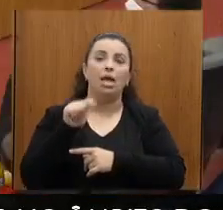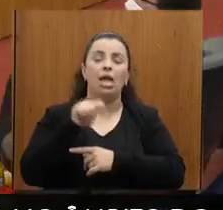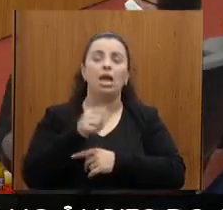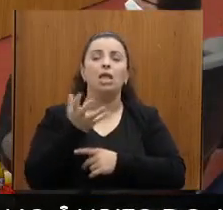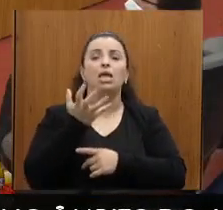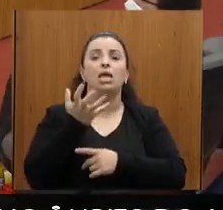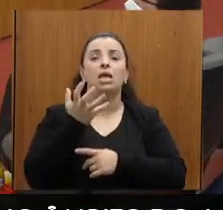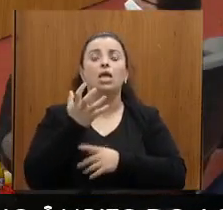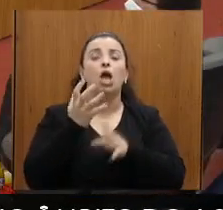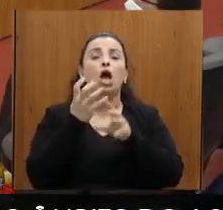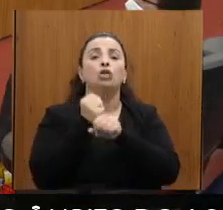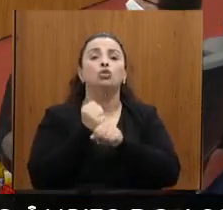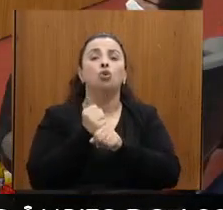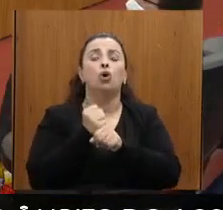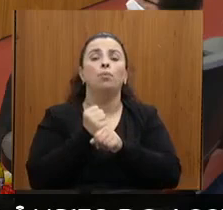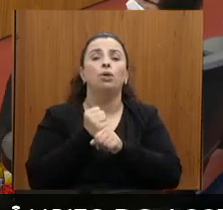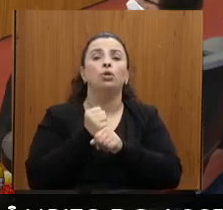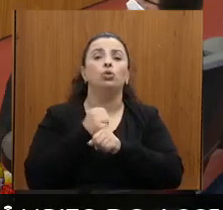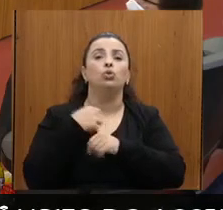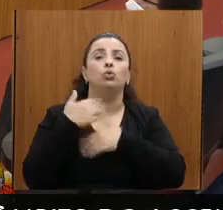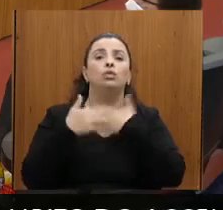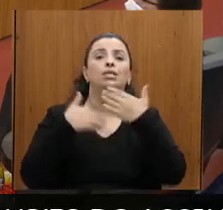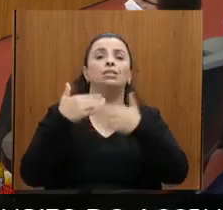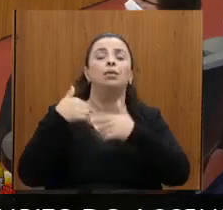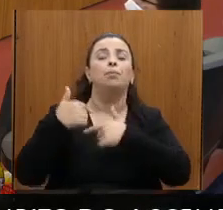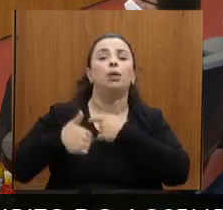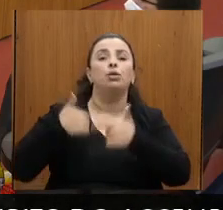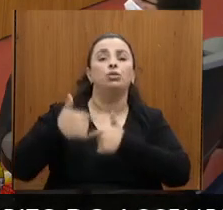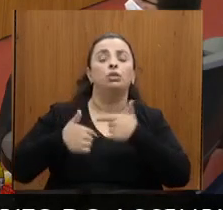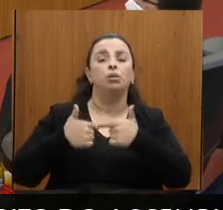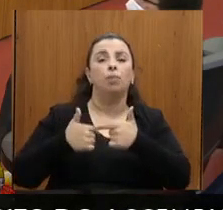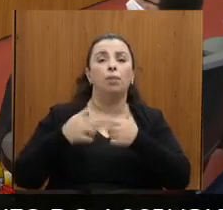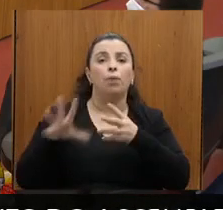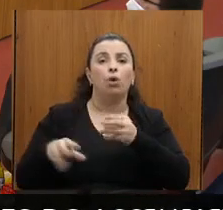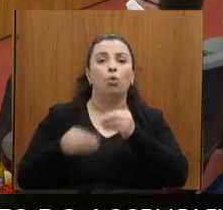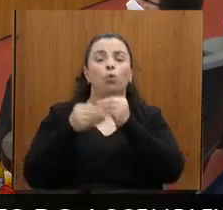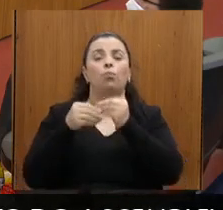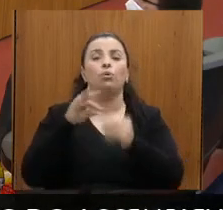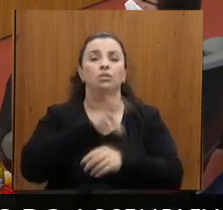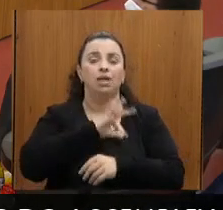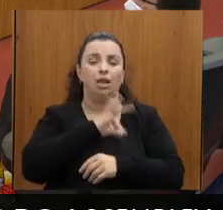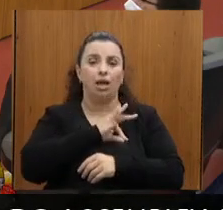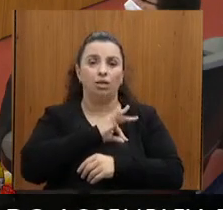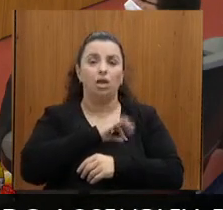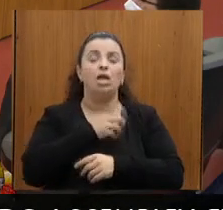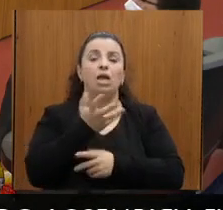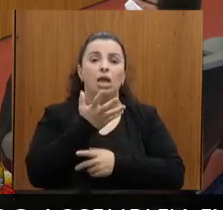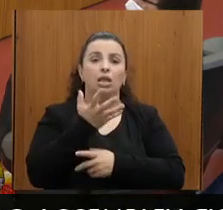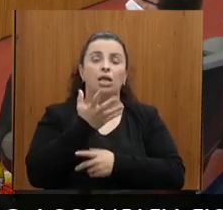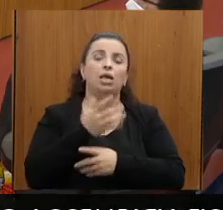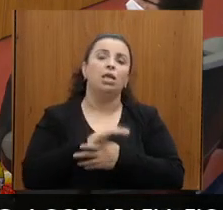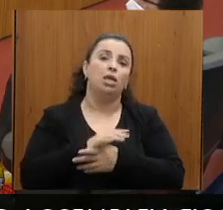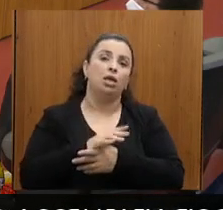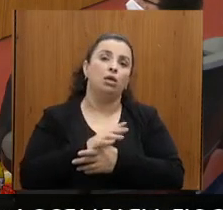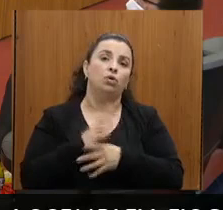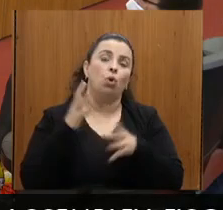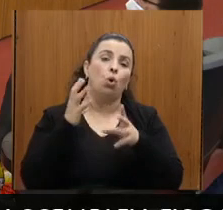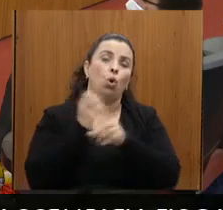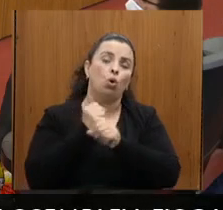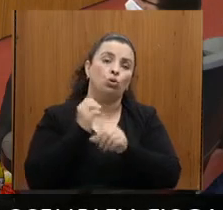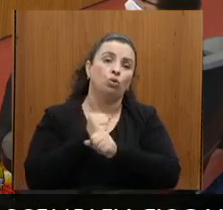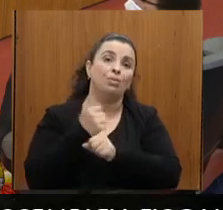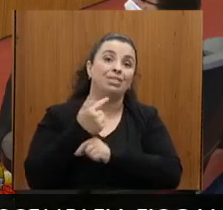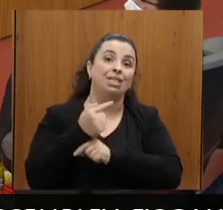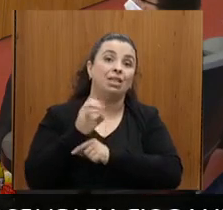para fins de composição do salário, solicitando que fosse contabilizado 70% da nota. Quando este